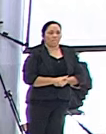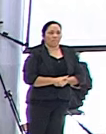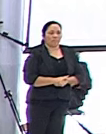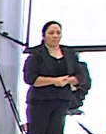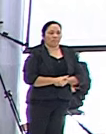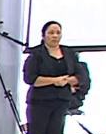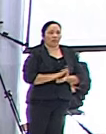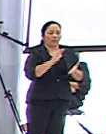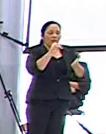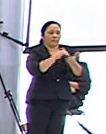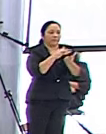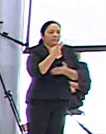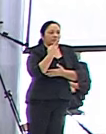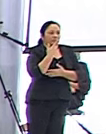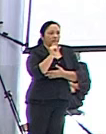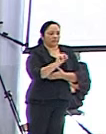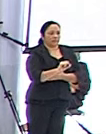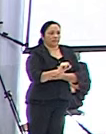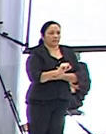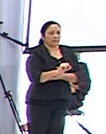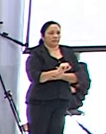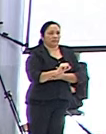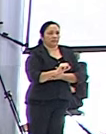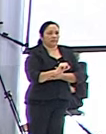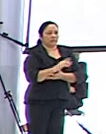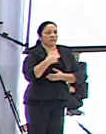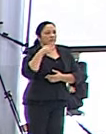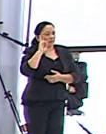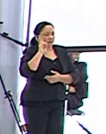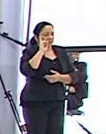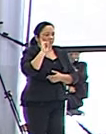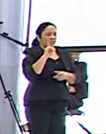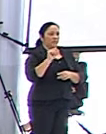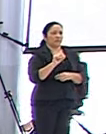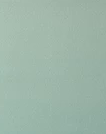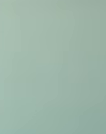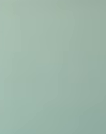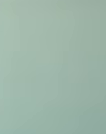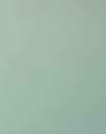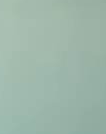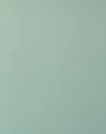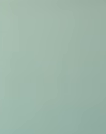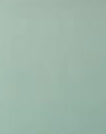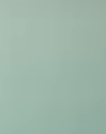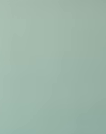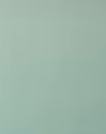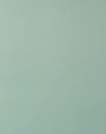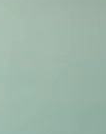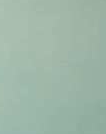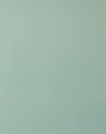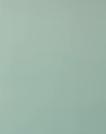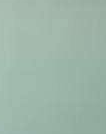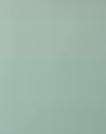Por último, presidente, só queria dizer o seguinte. Quando a gente cai num buraco, a primeira coisa que a gente tem que fazer é largar a pá e parar de